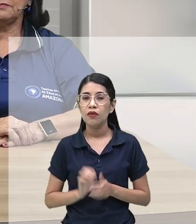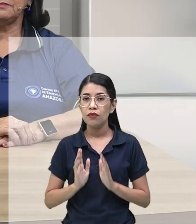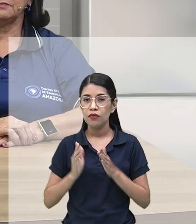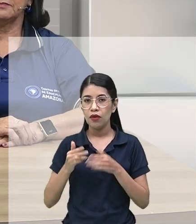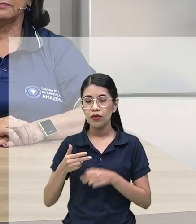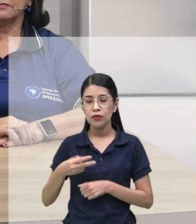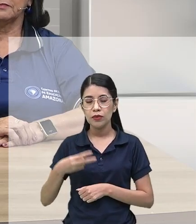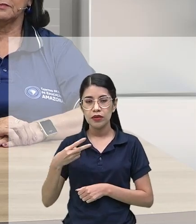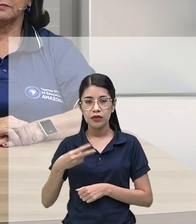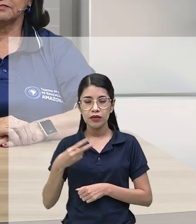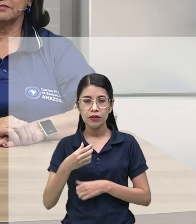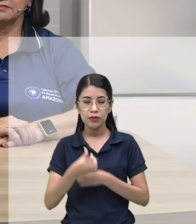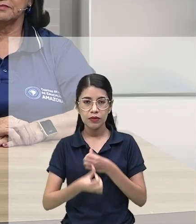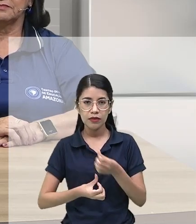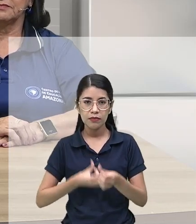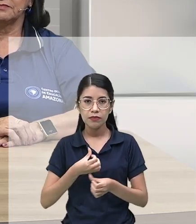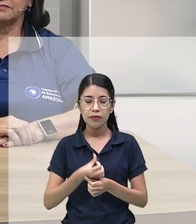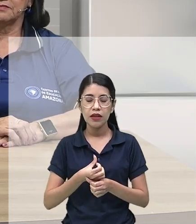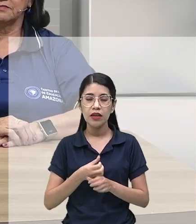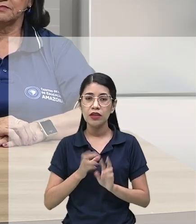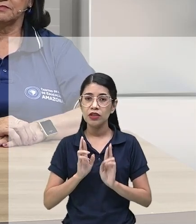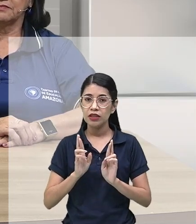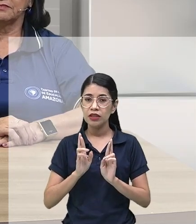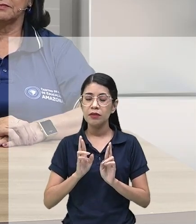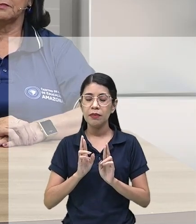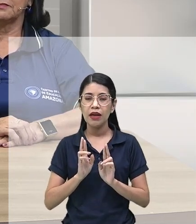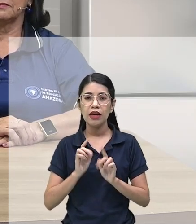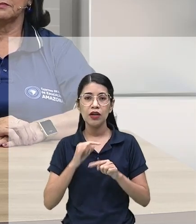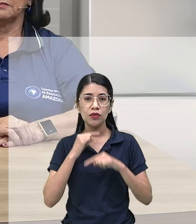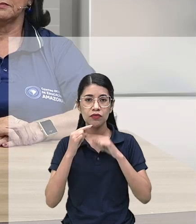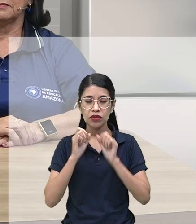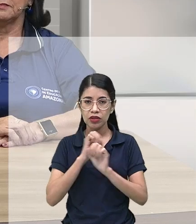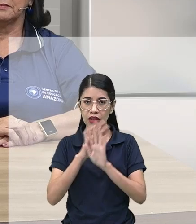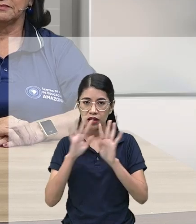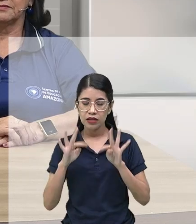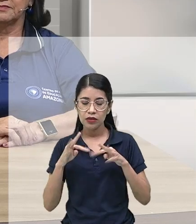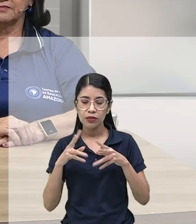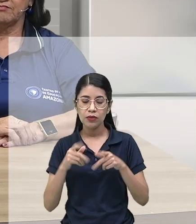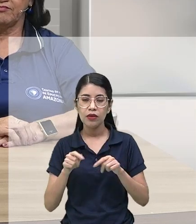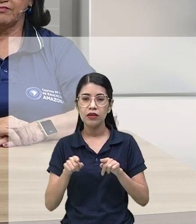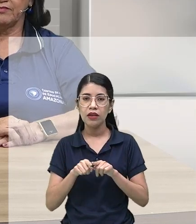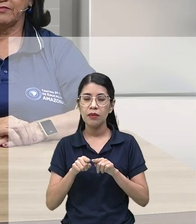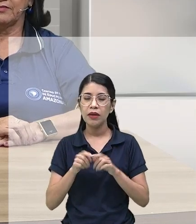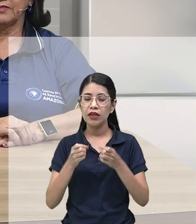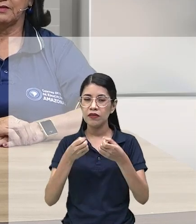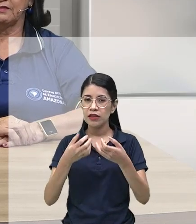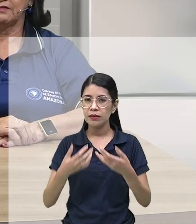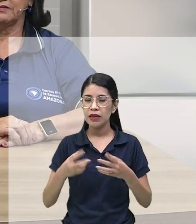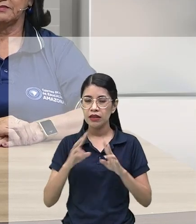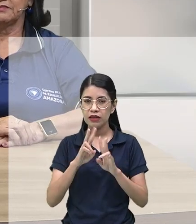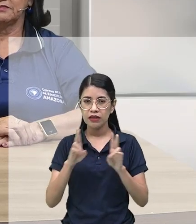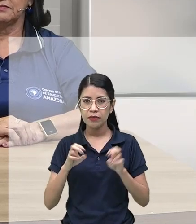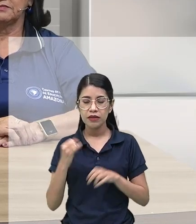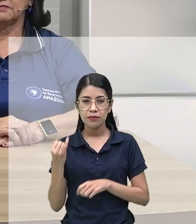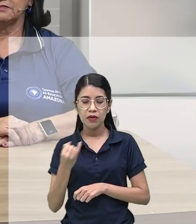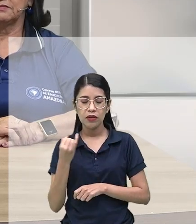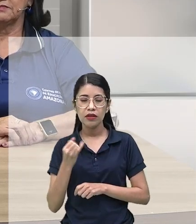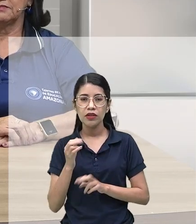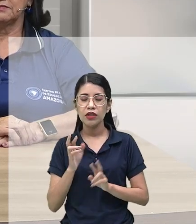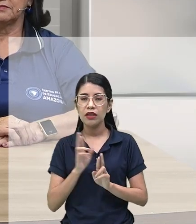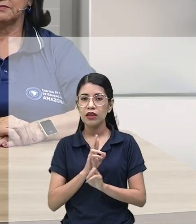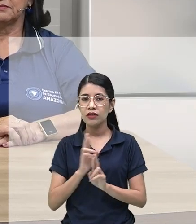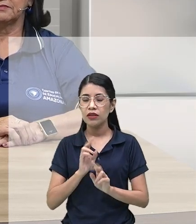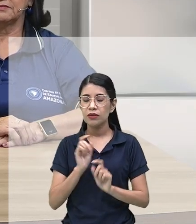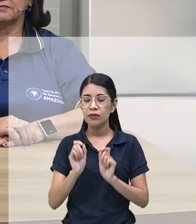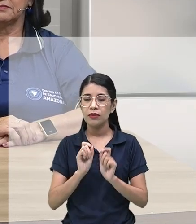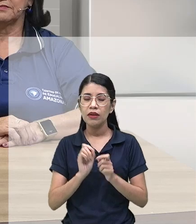semestre. Esperamos aí estar sanando todas as dúvidas de vocês. Iremos abordar assuntos importantes aí em relação ao nosso diário